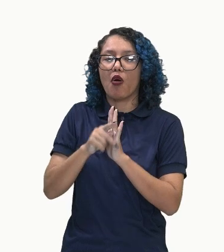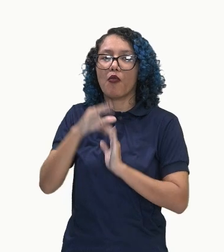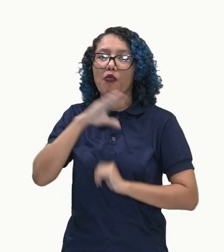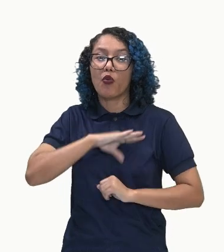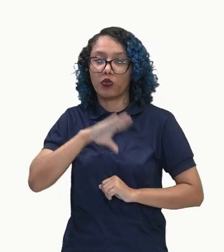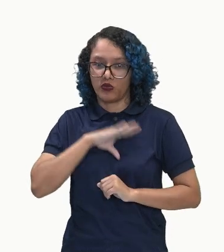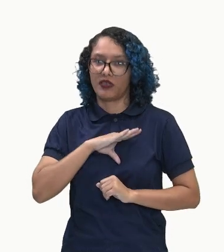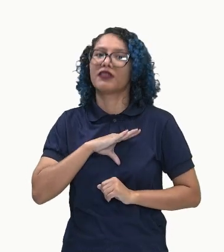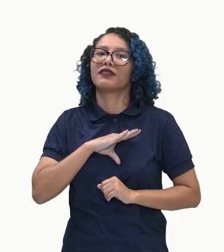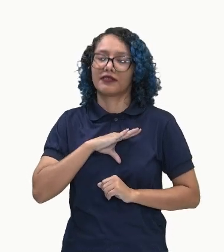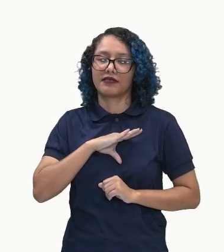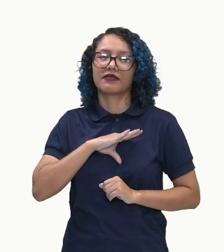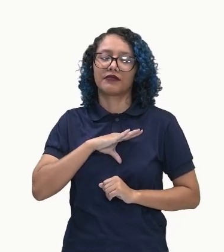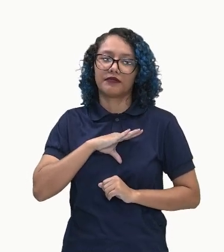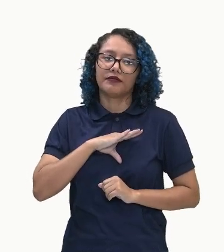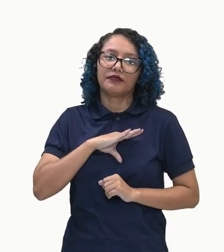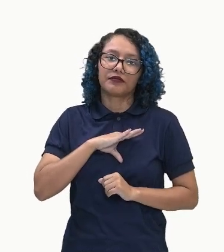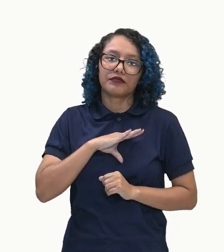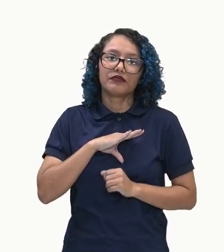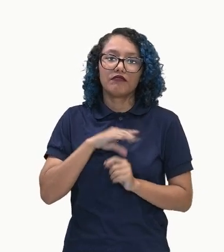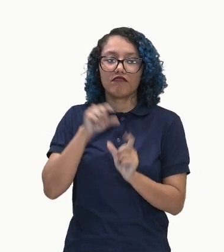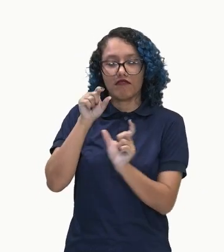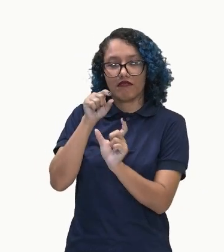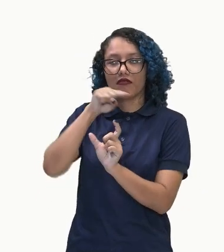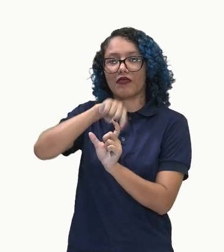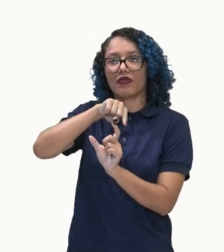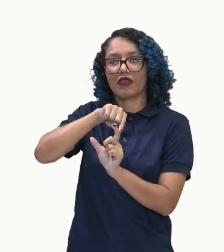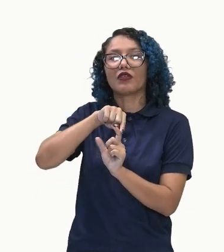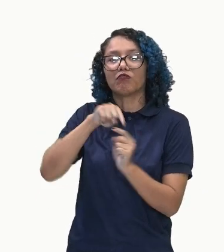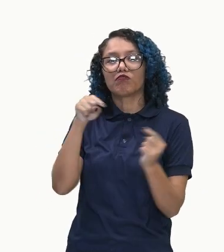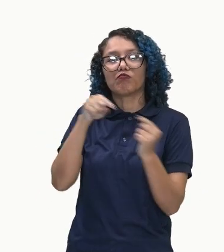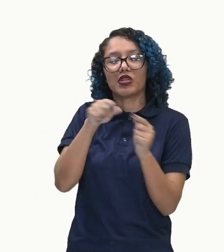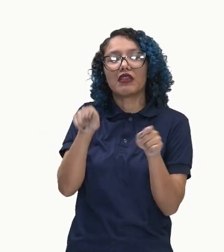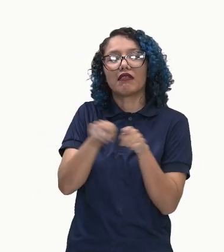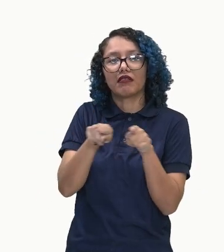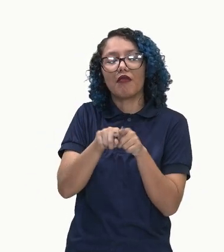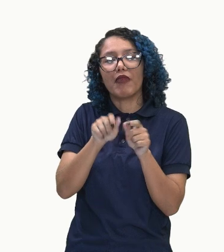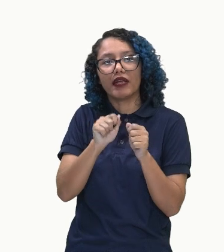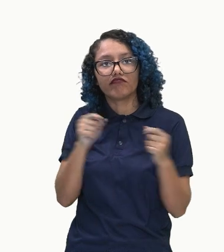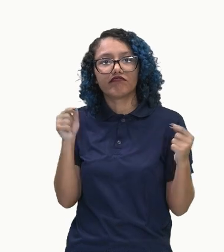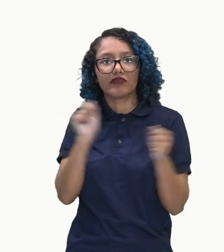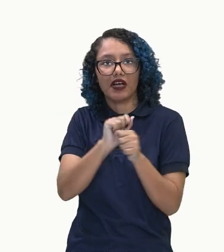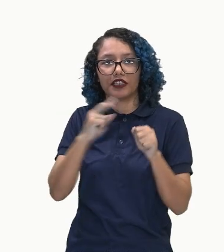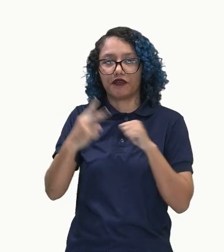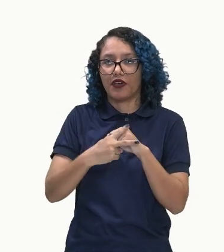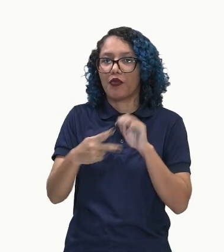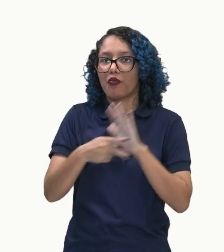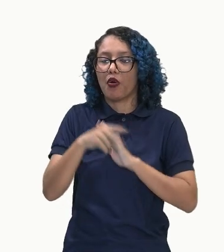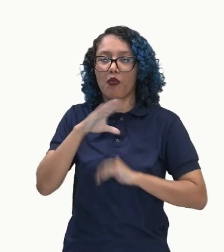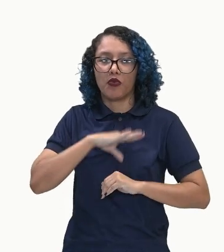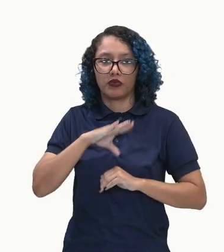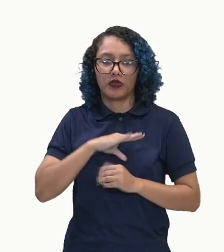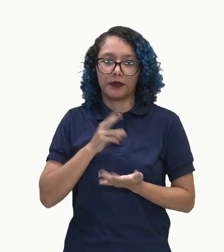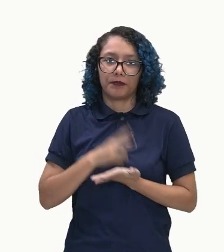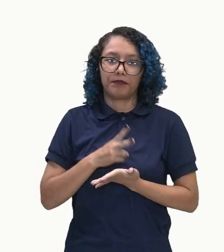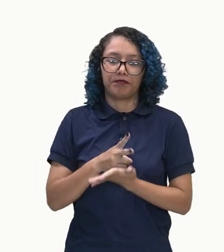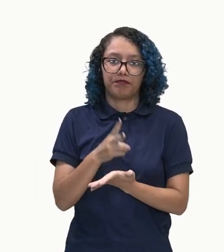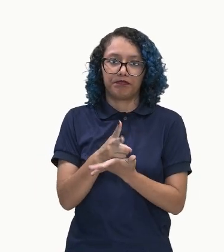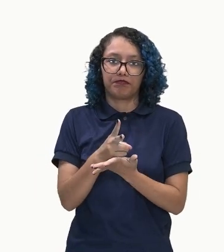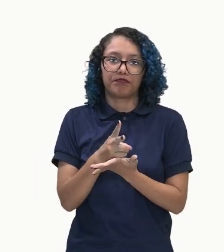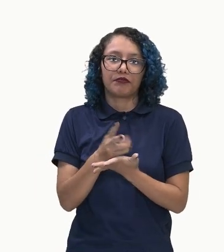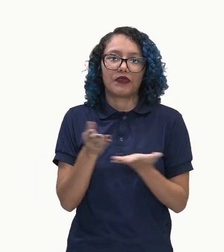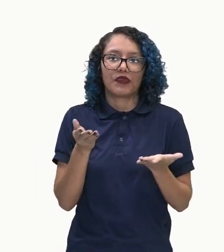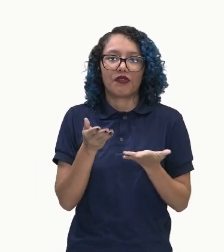língua portuguesa, ele é também de advérbios, tá? Vamos rever então só para a gente, né,